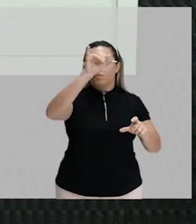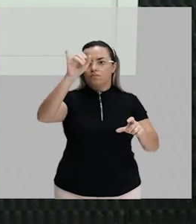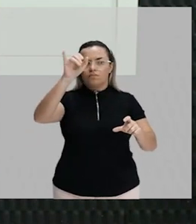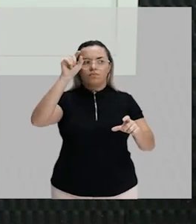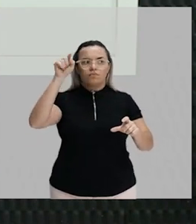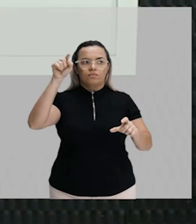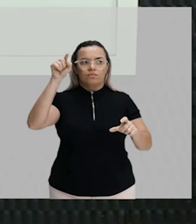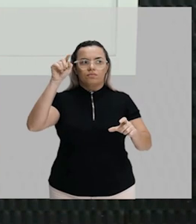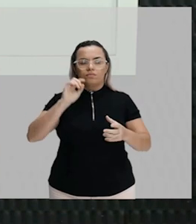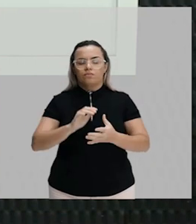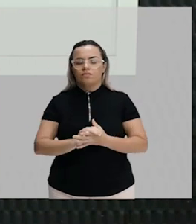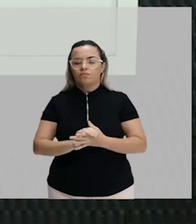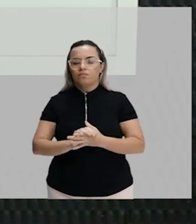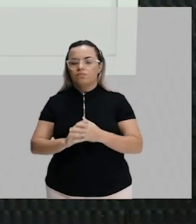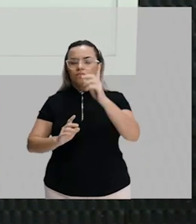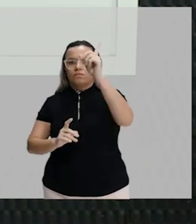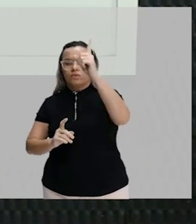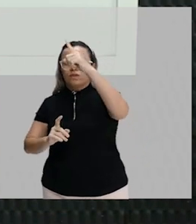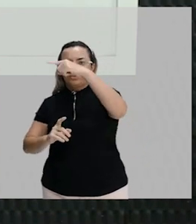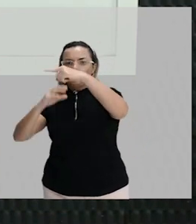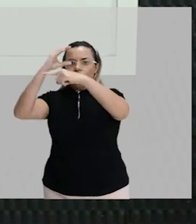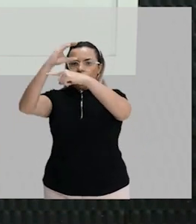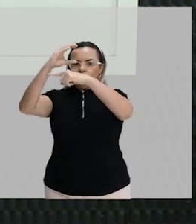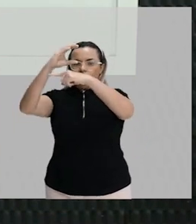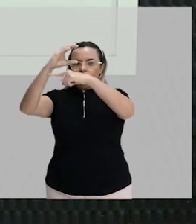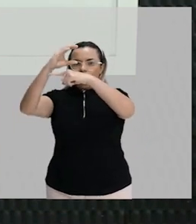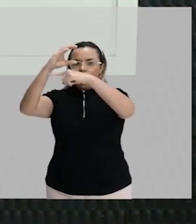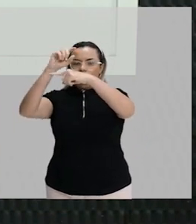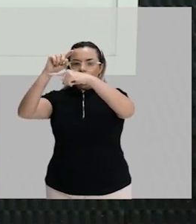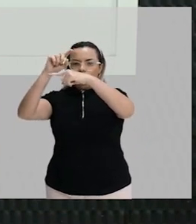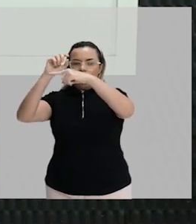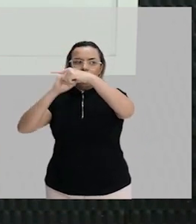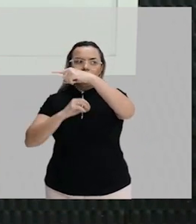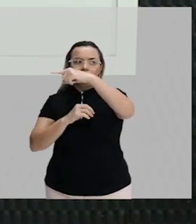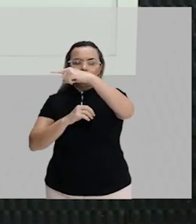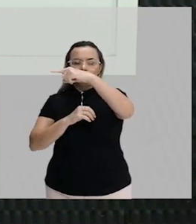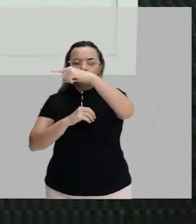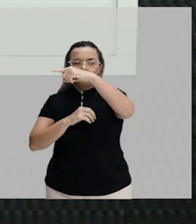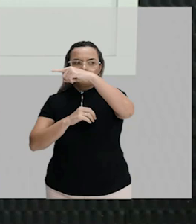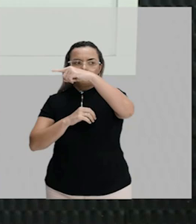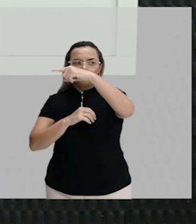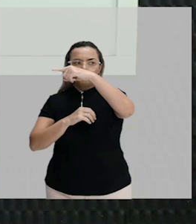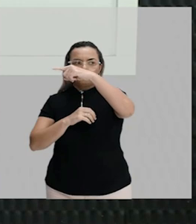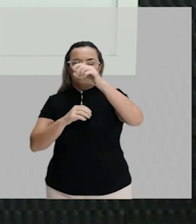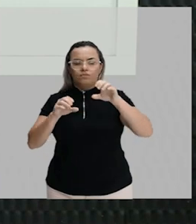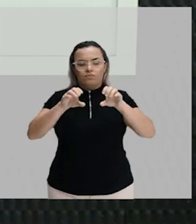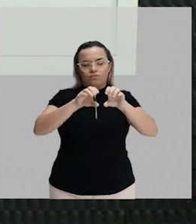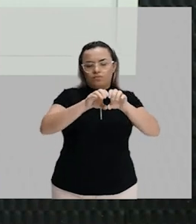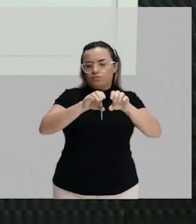chave que vai fechar o circuito Ok por ele nós temos